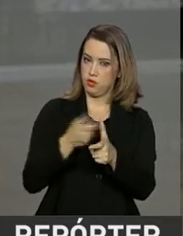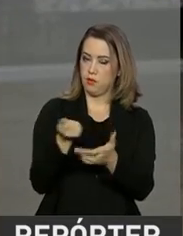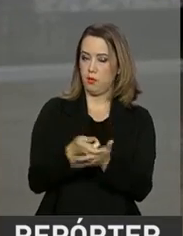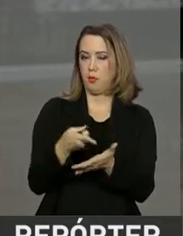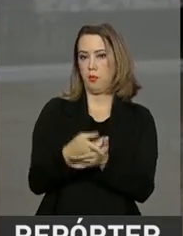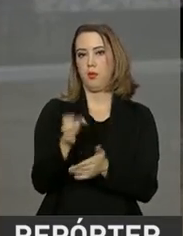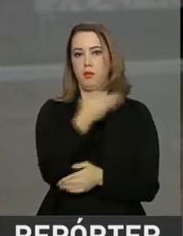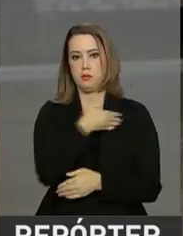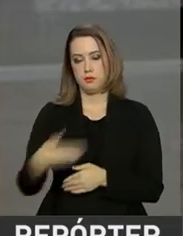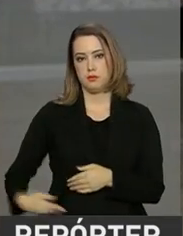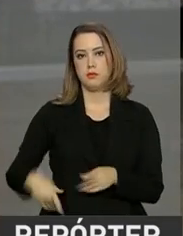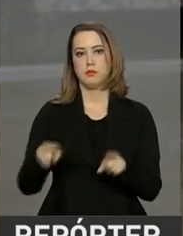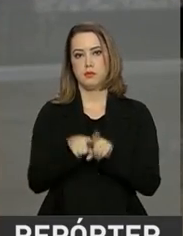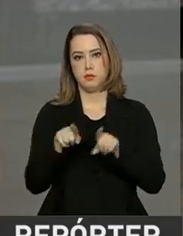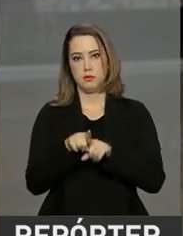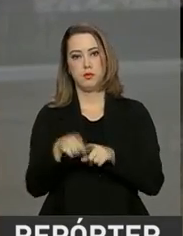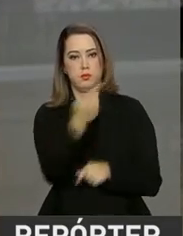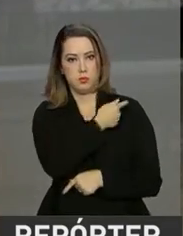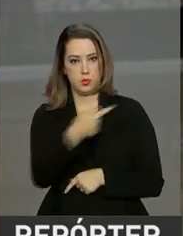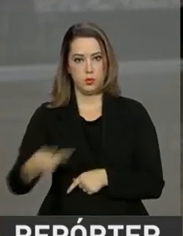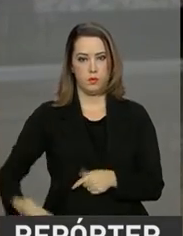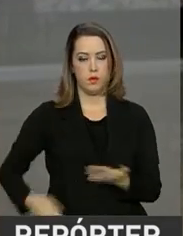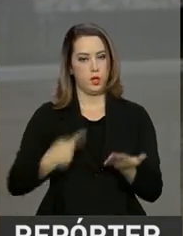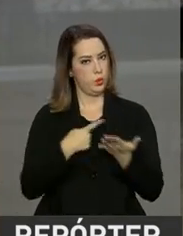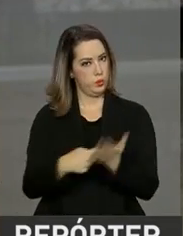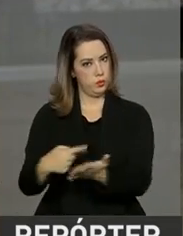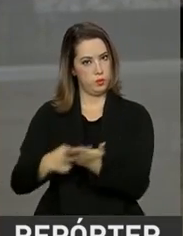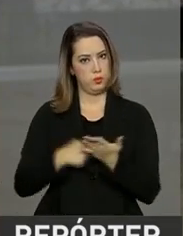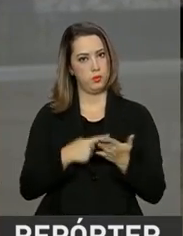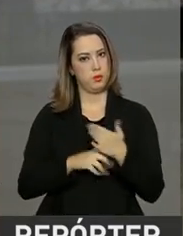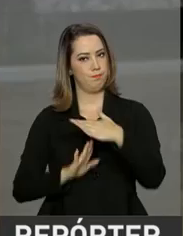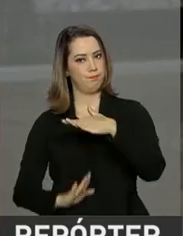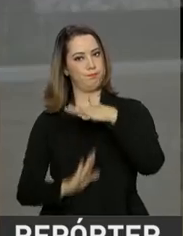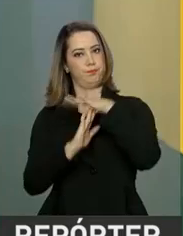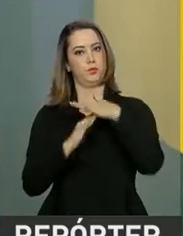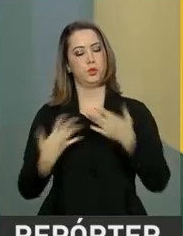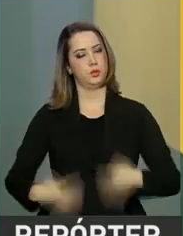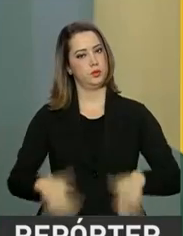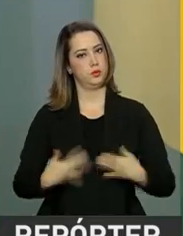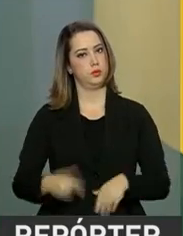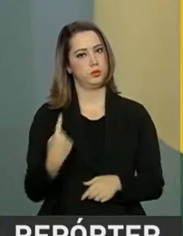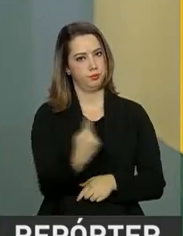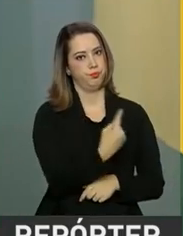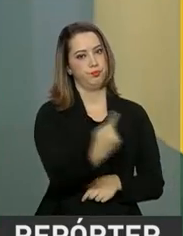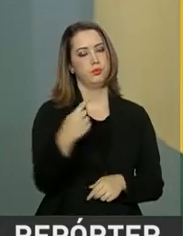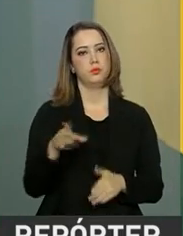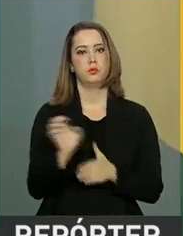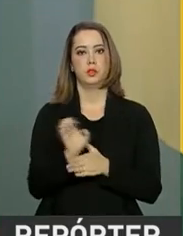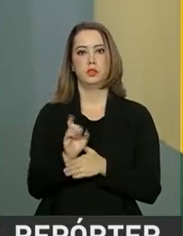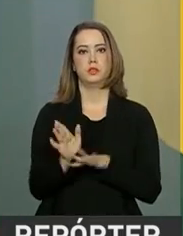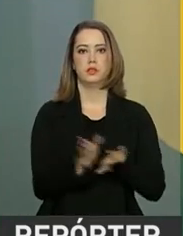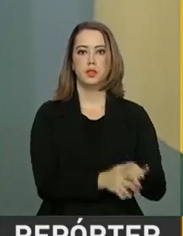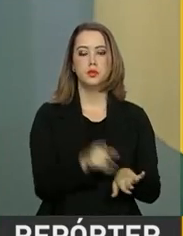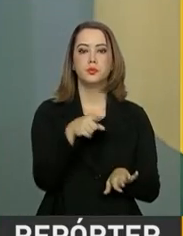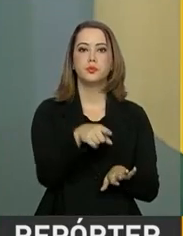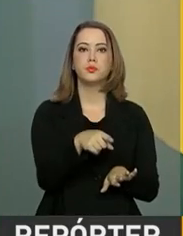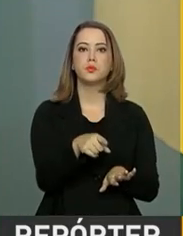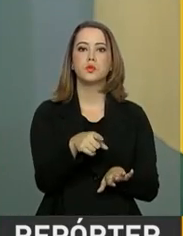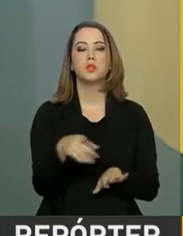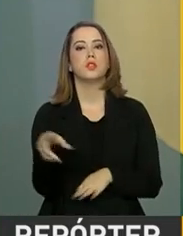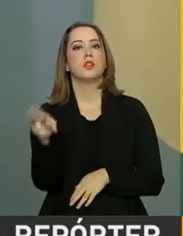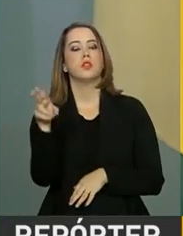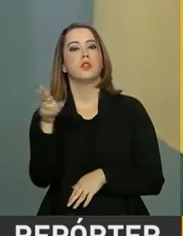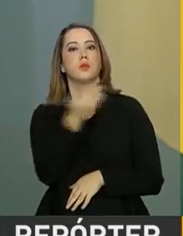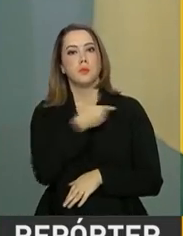o compromisso dos governadores de limitar os gastos nos estados a união só é